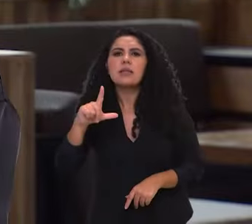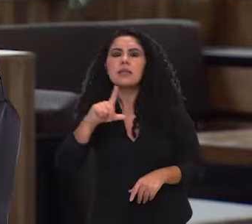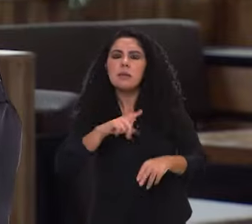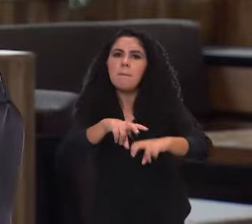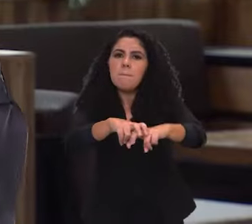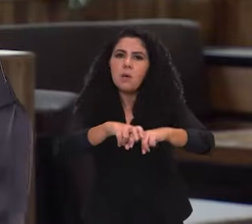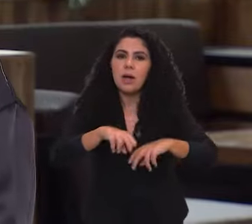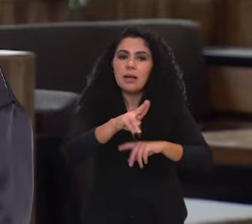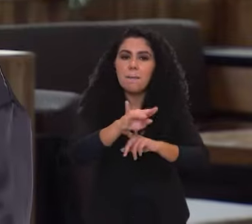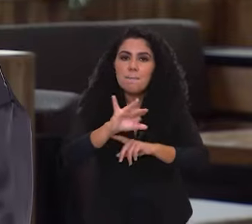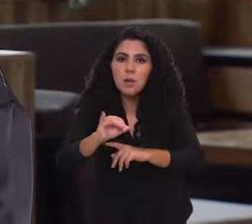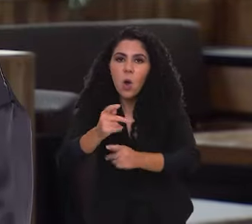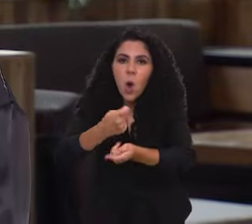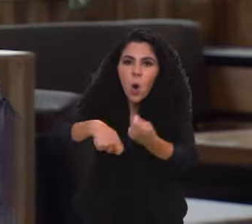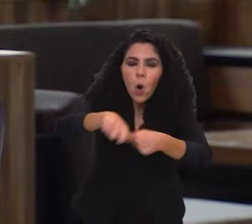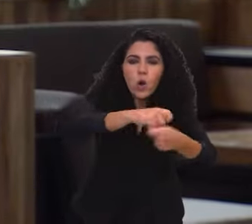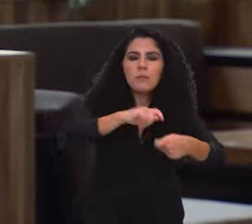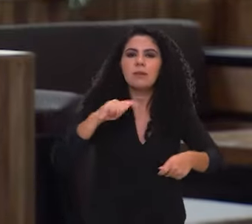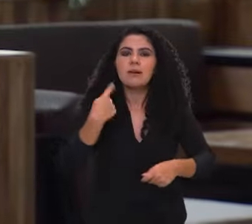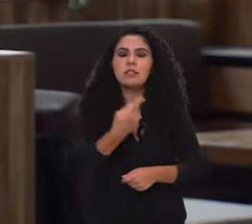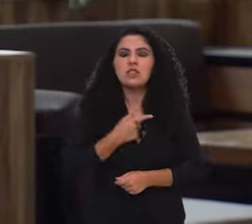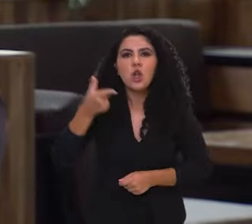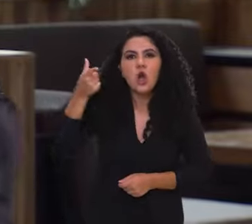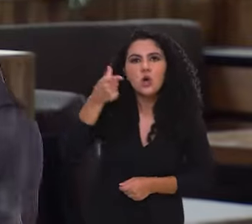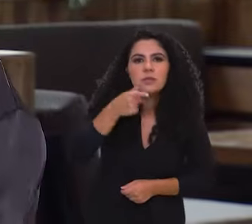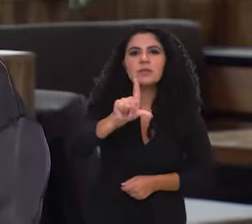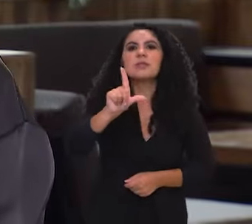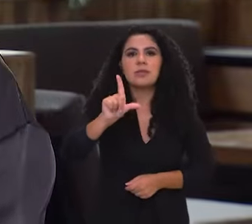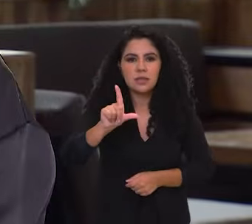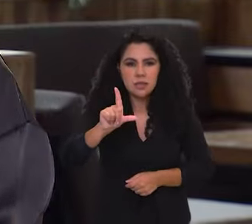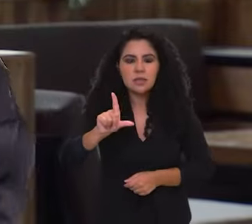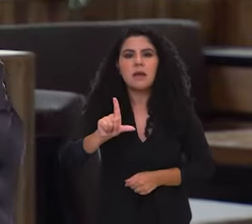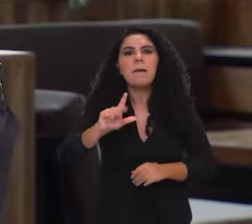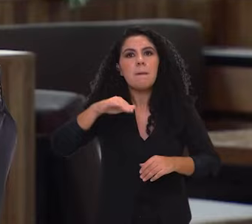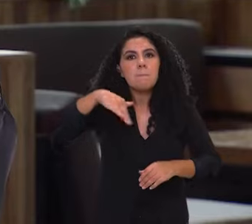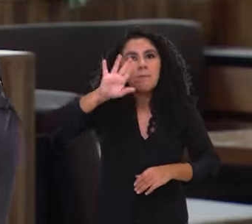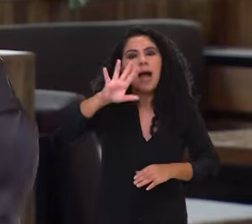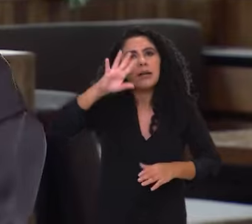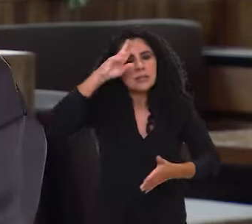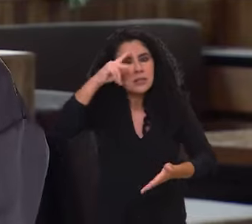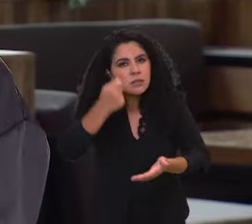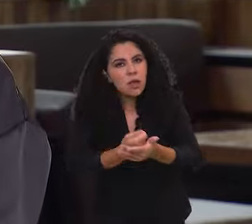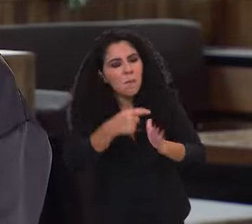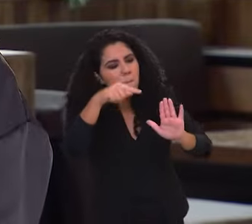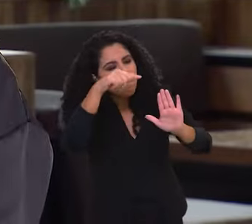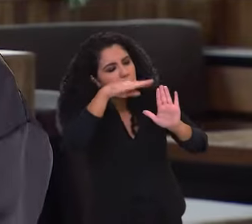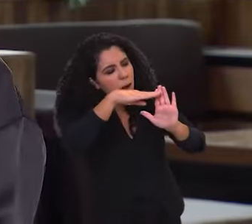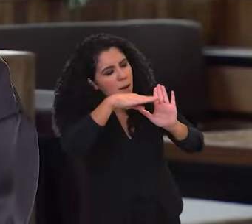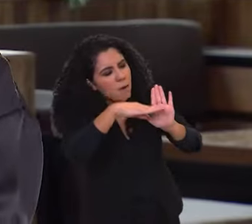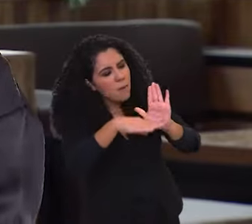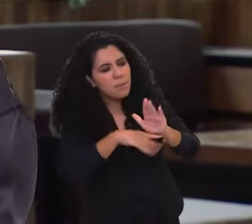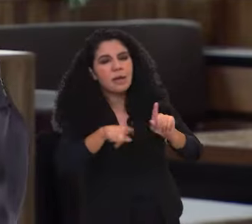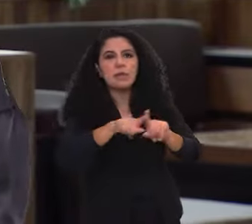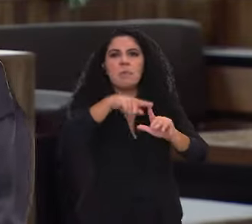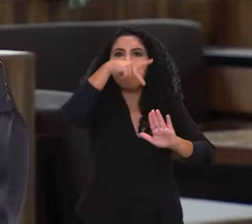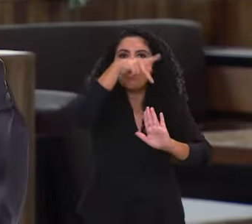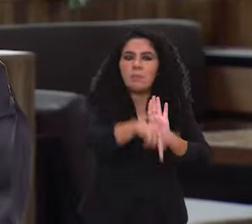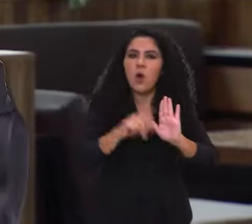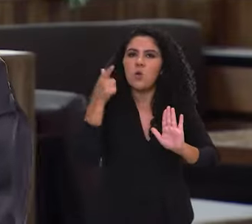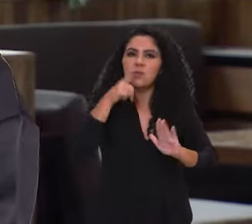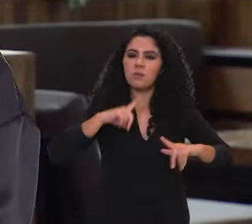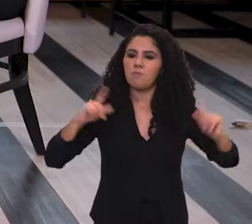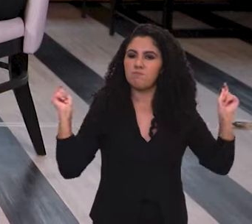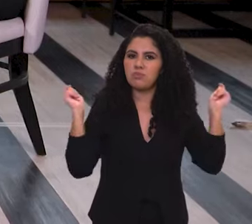torno da bioeconomia para a gente conseguir ter mais impacto na definição dessas prioridades, na implantação dos projetos e a gente consiga ter um